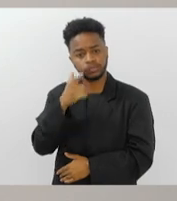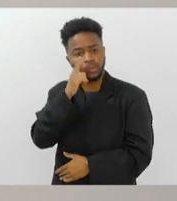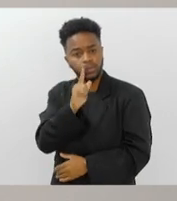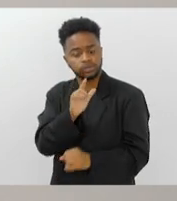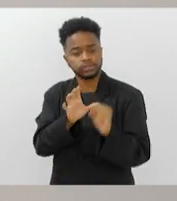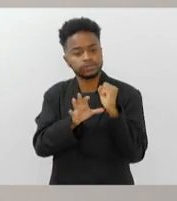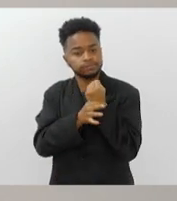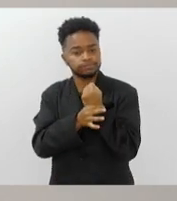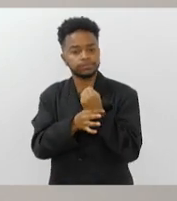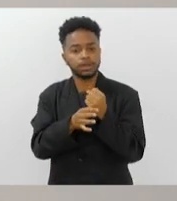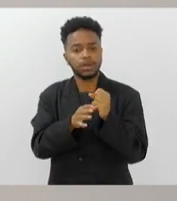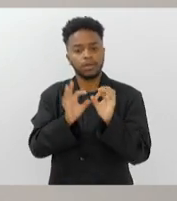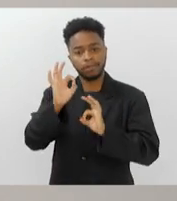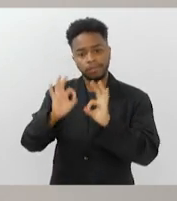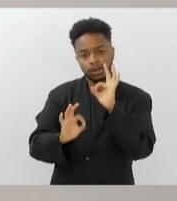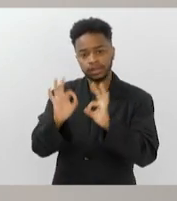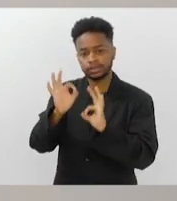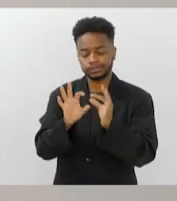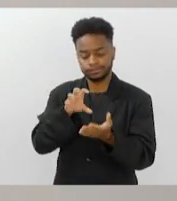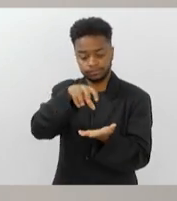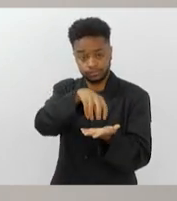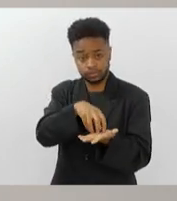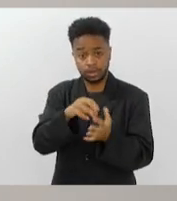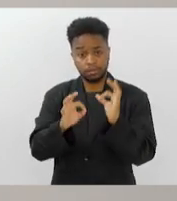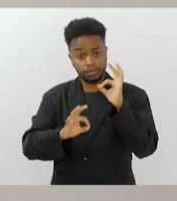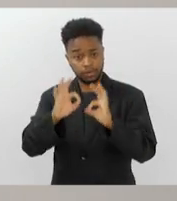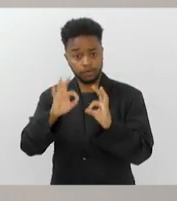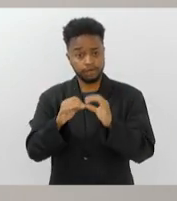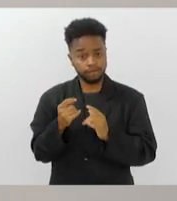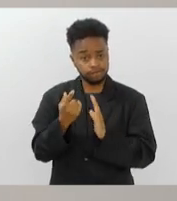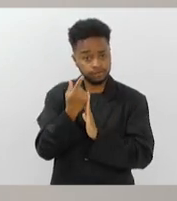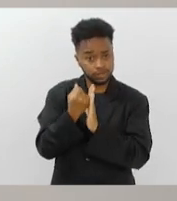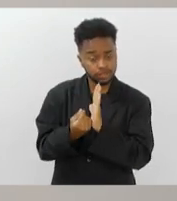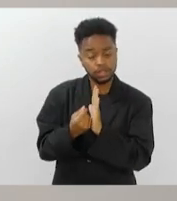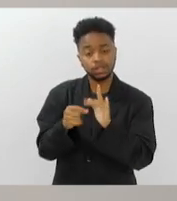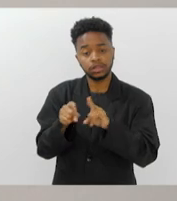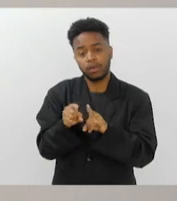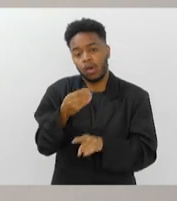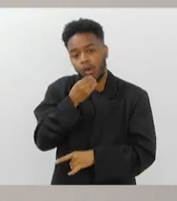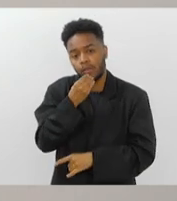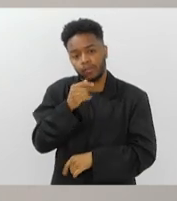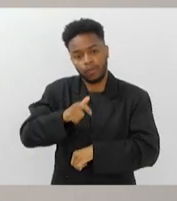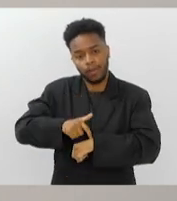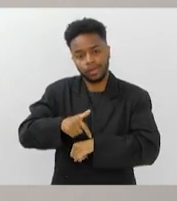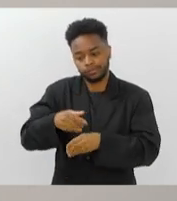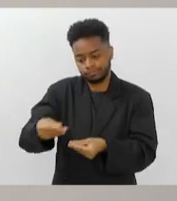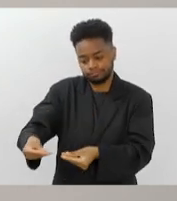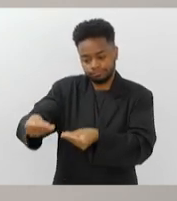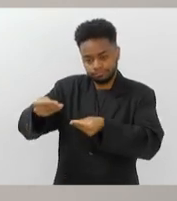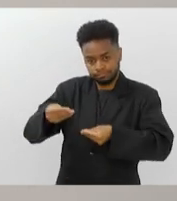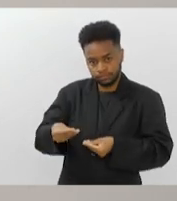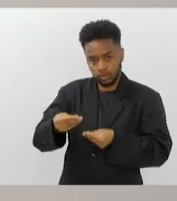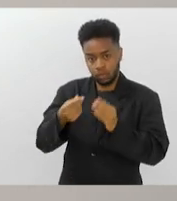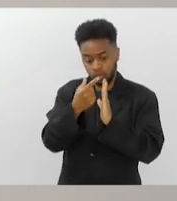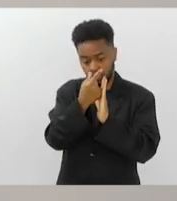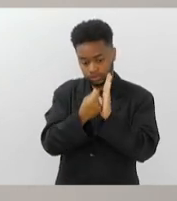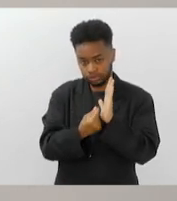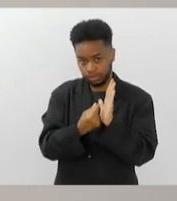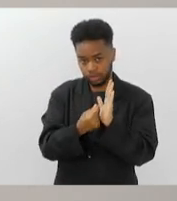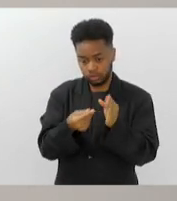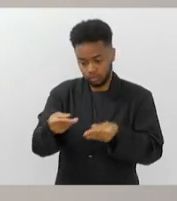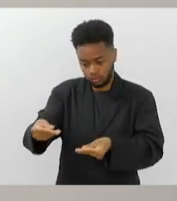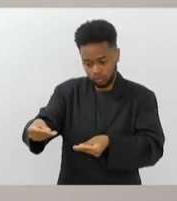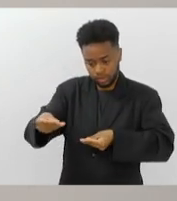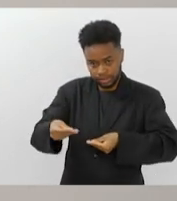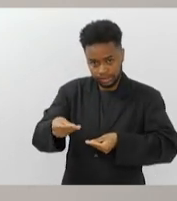planejamento da s no planejamento financeiro e obviamente quando chega o orçamento eh quando retorna orçamento para